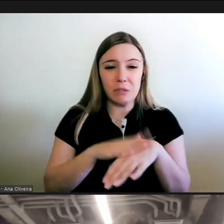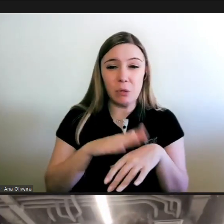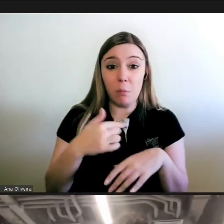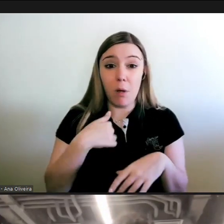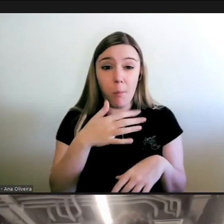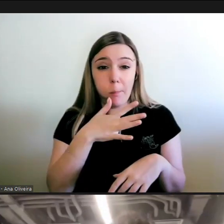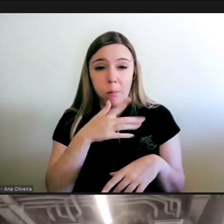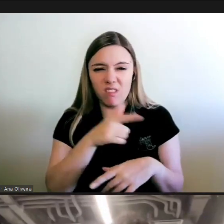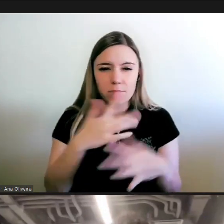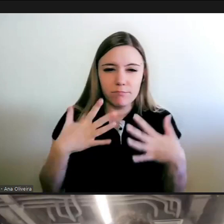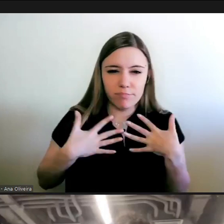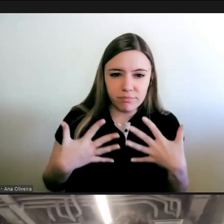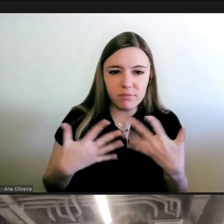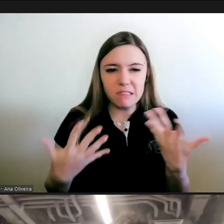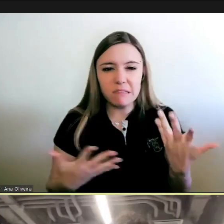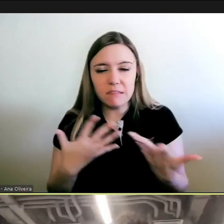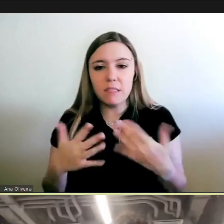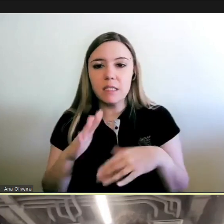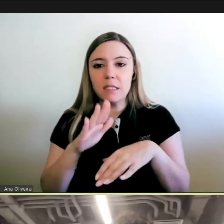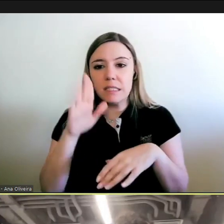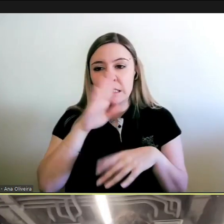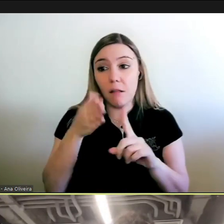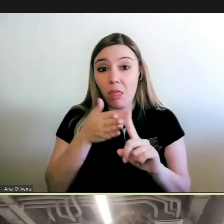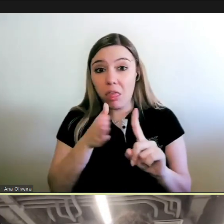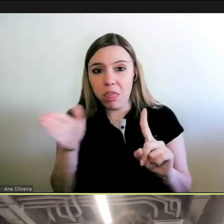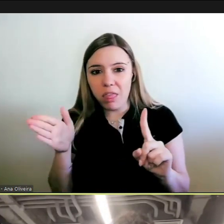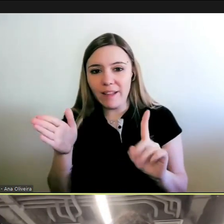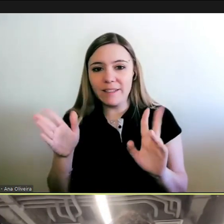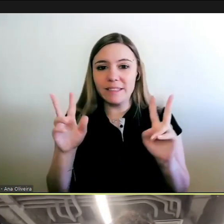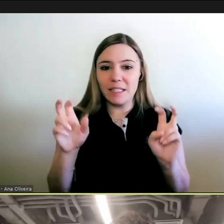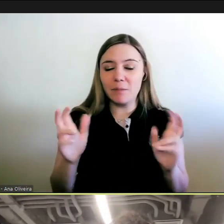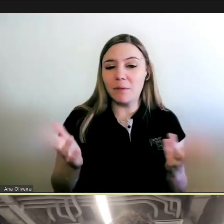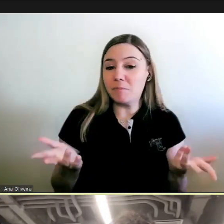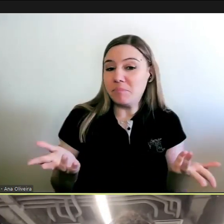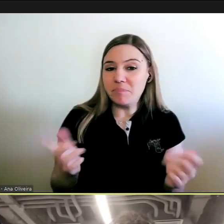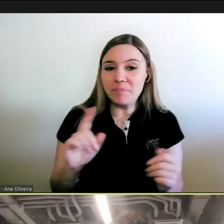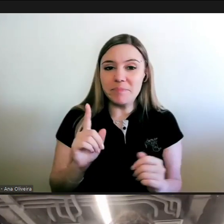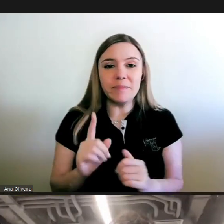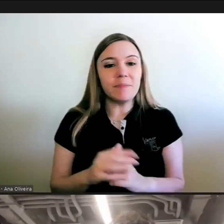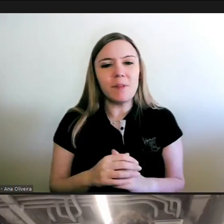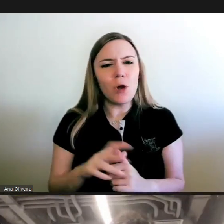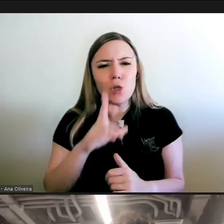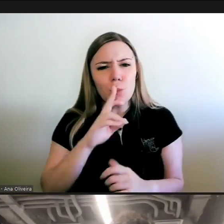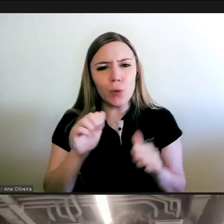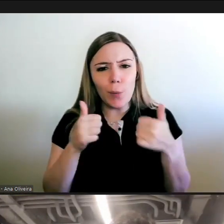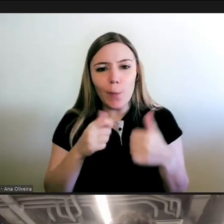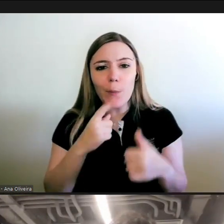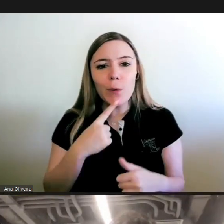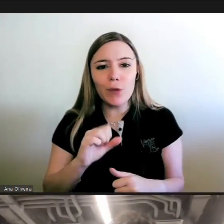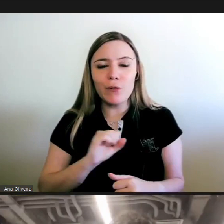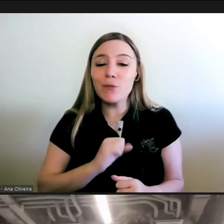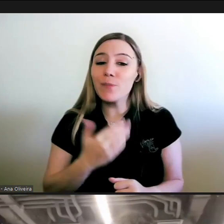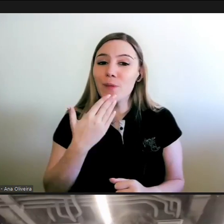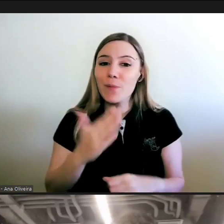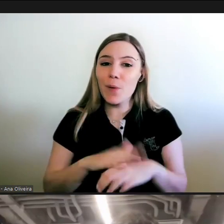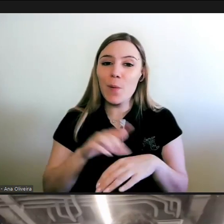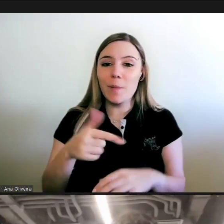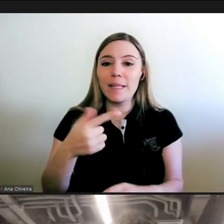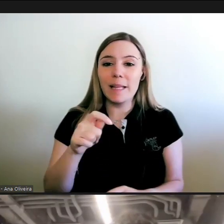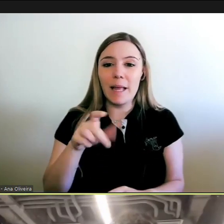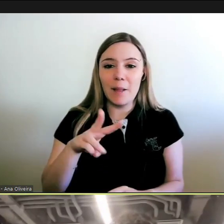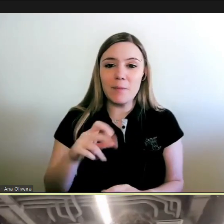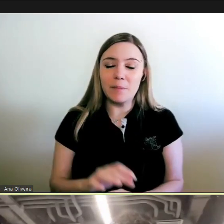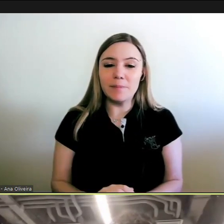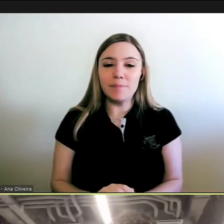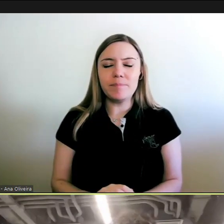aqui pelo tema. Não, seguiu exatamente a minha pergunta. Pronto, muito bem. Obrigado por isso, Telma. Para já,